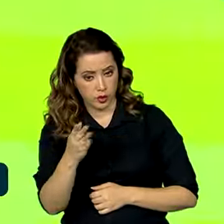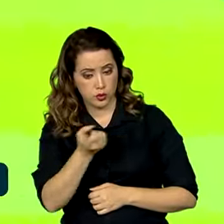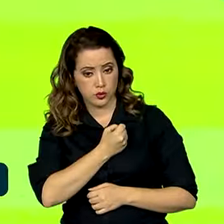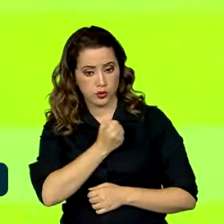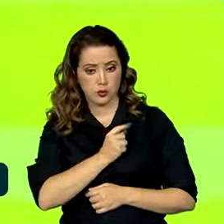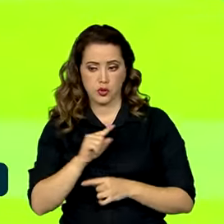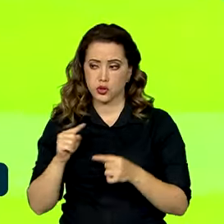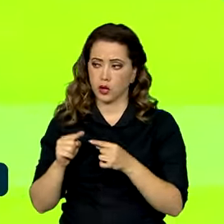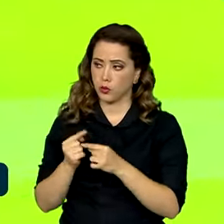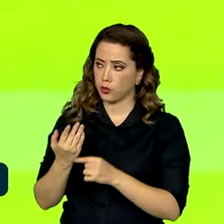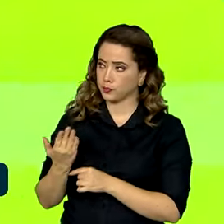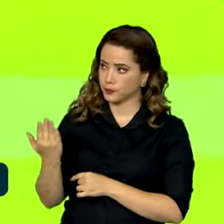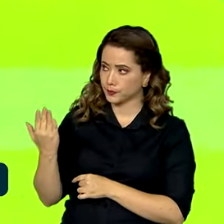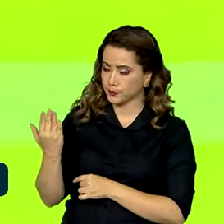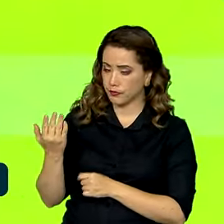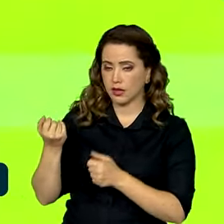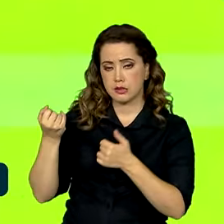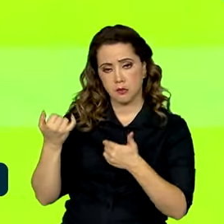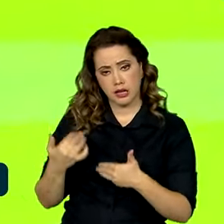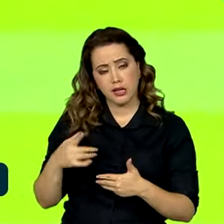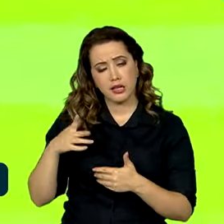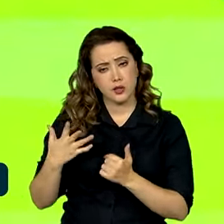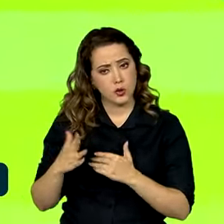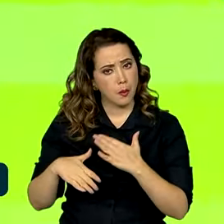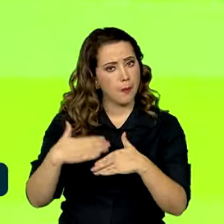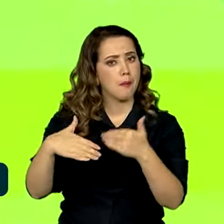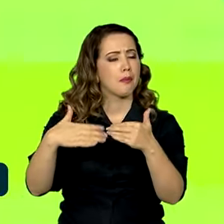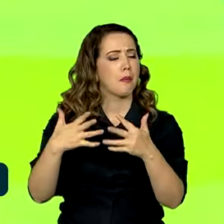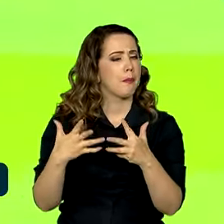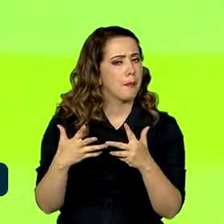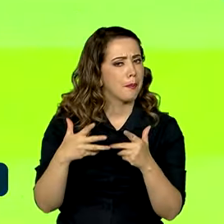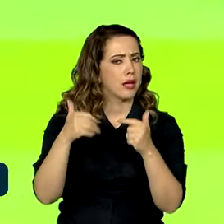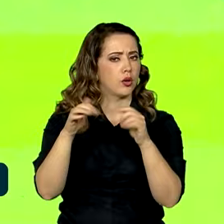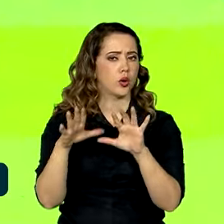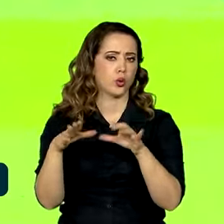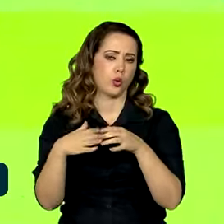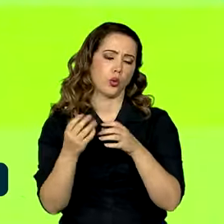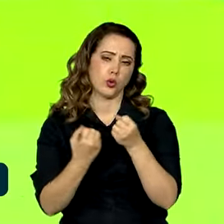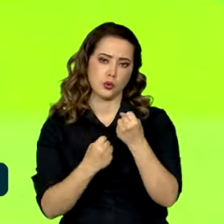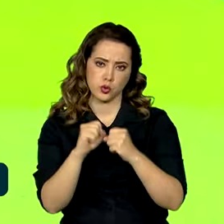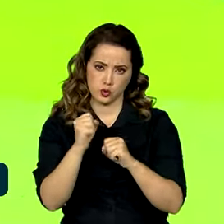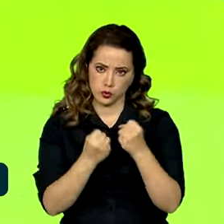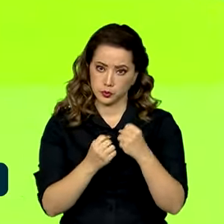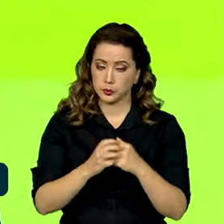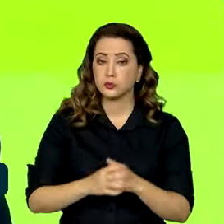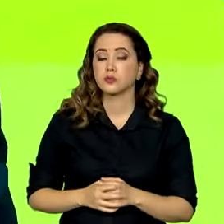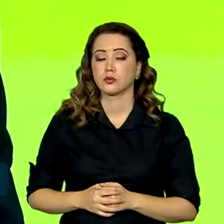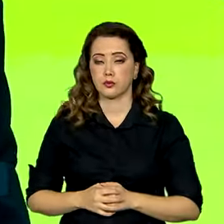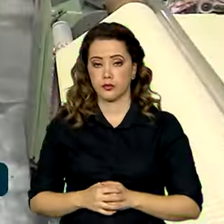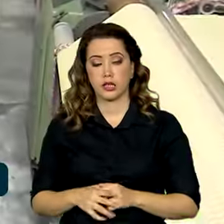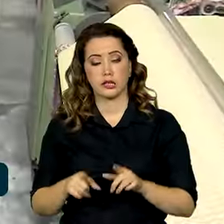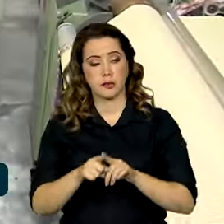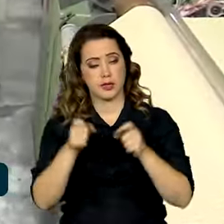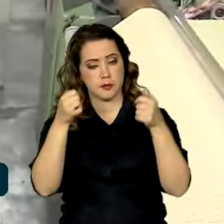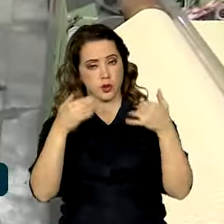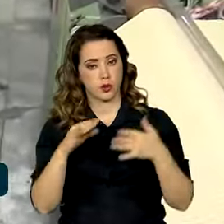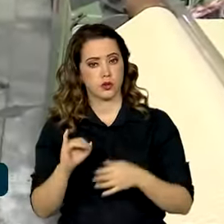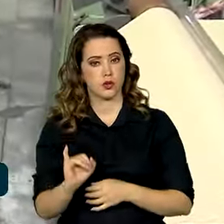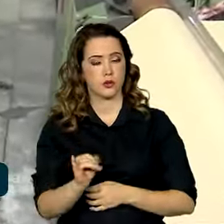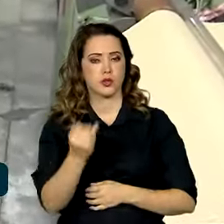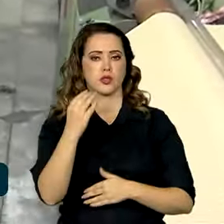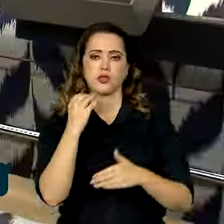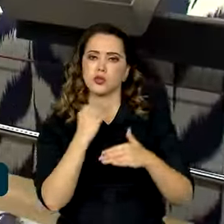Geraldo Alckmin, ajuda a melhorar a produtividade do setor. Ele também destacou as oportunidades